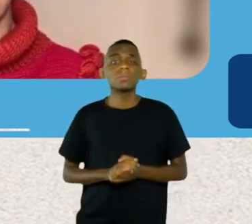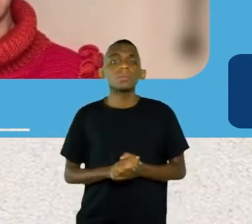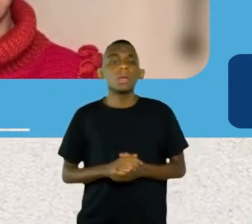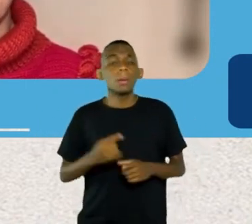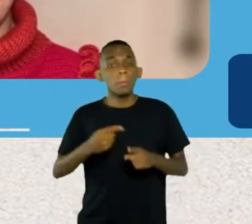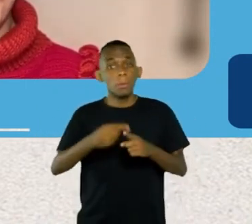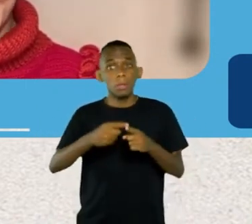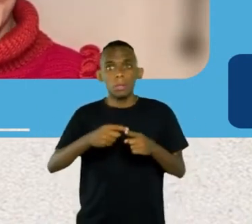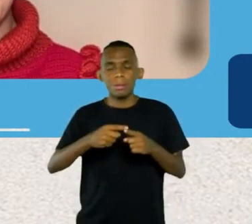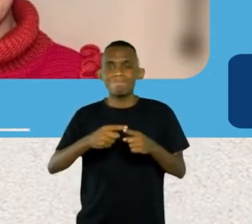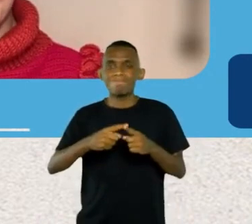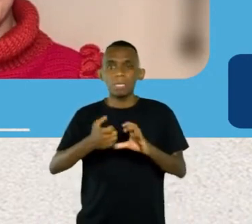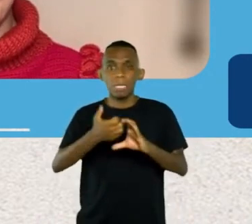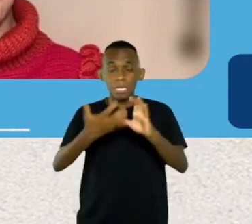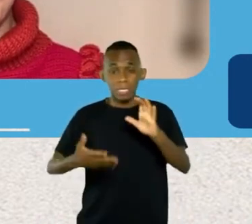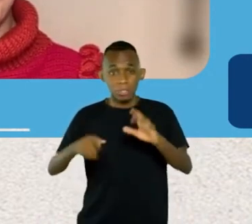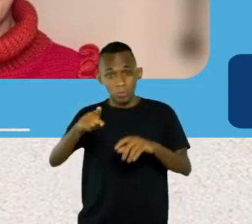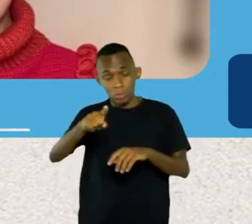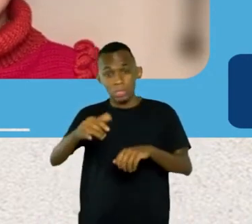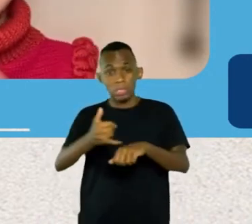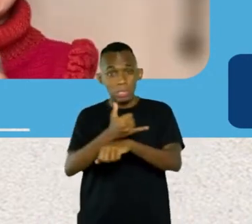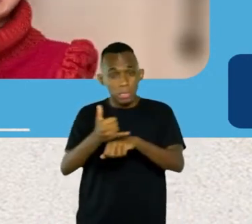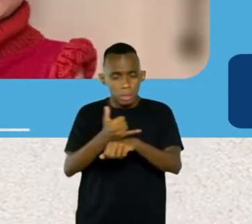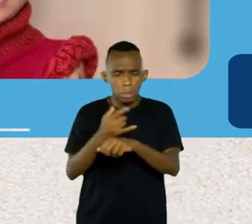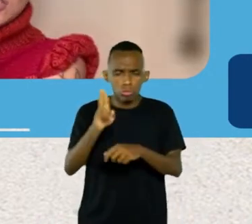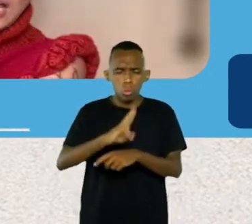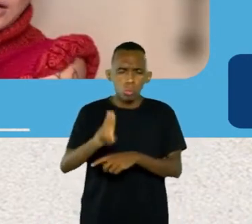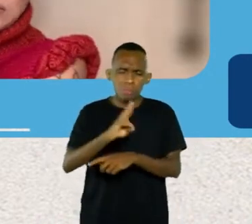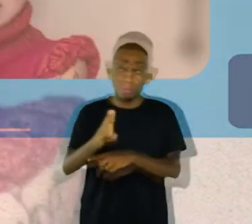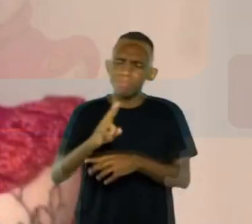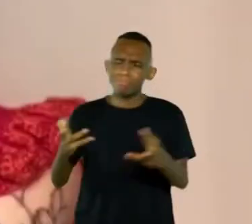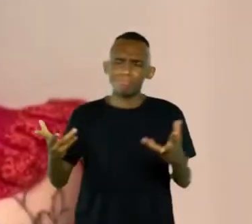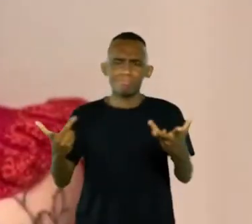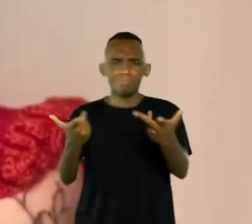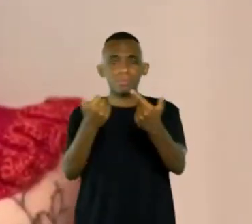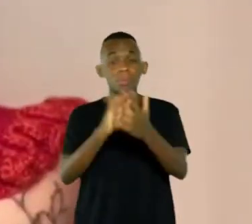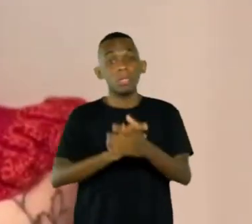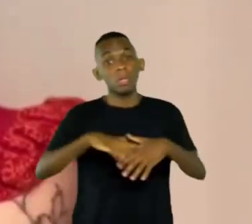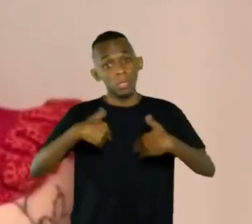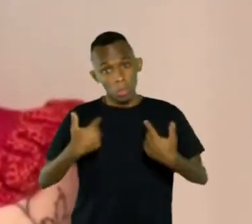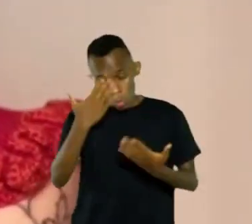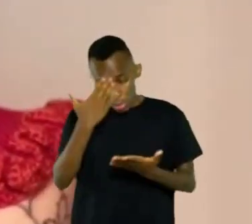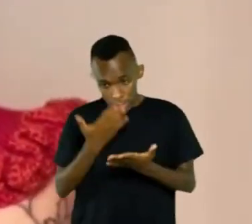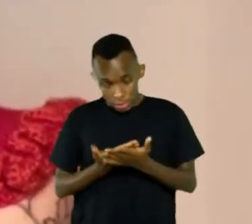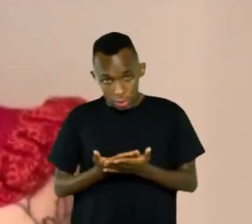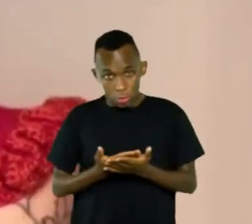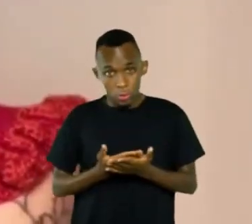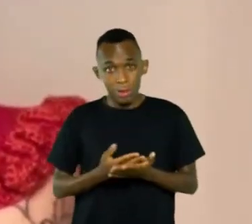vai transformando as dores. eu acho que a ausência, ela é